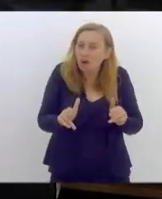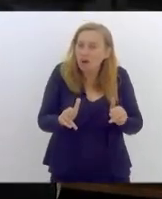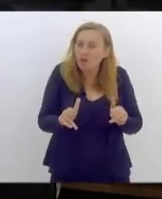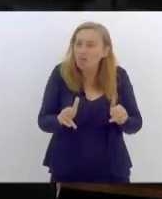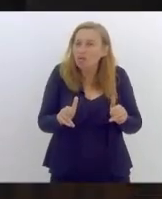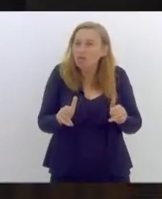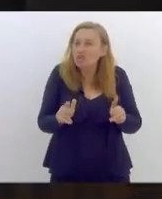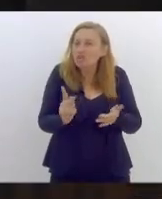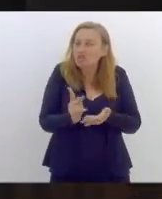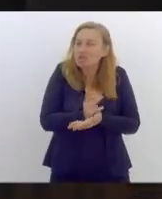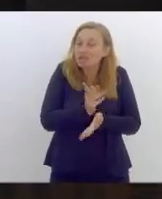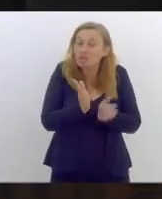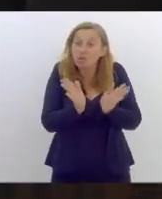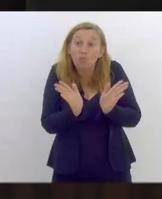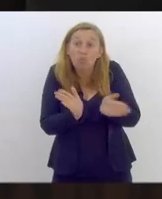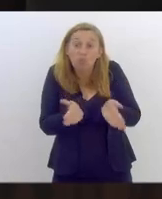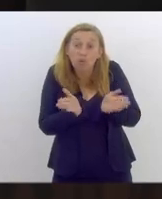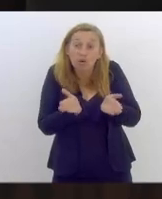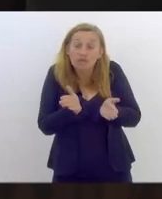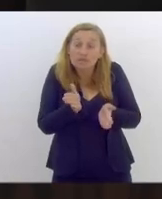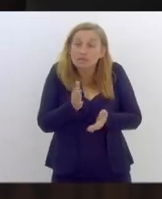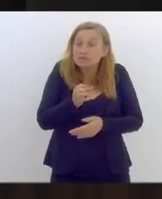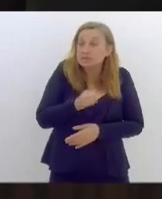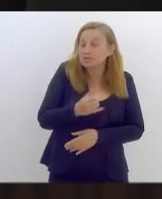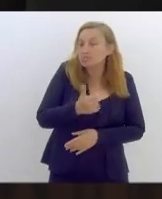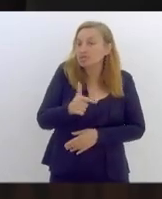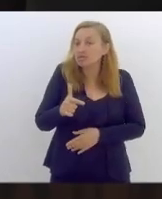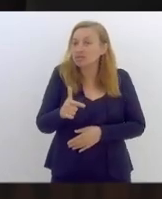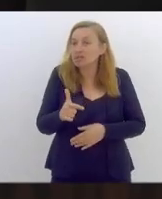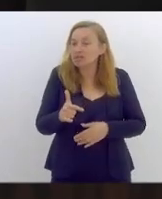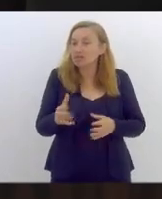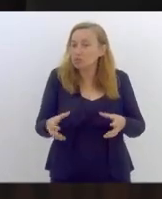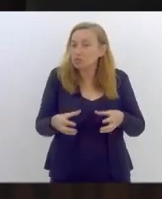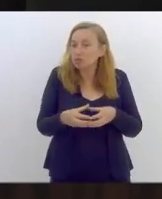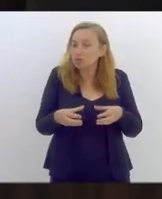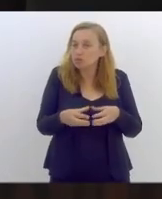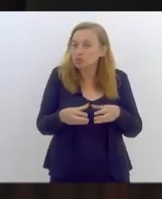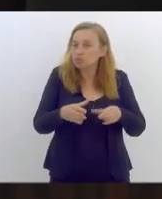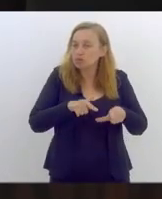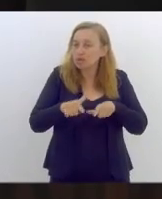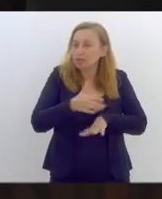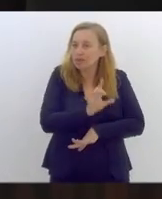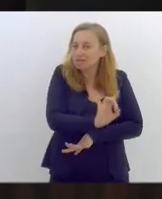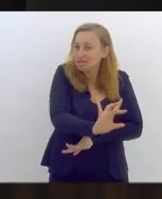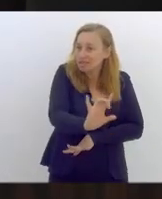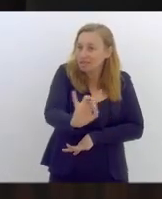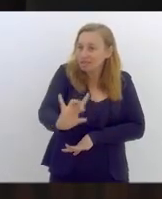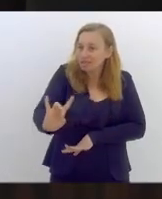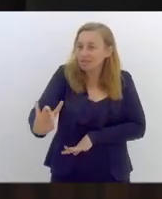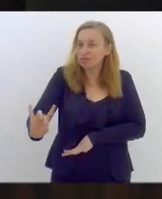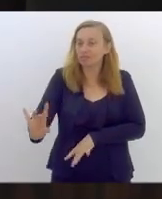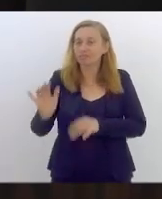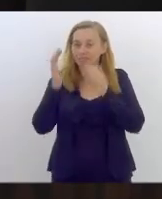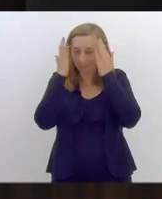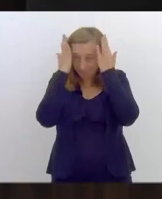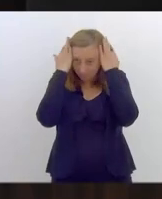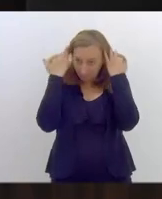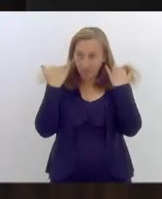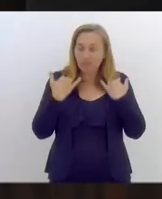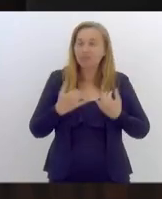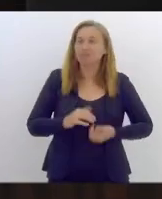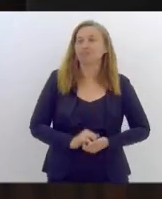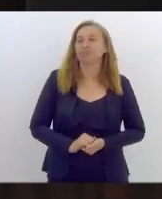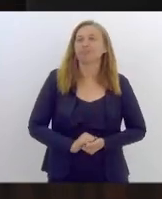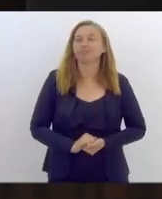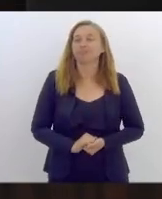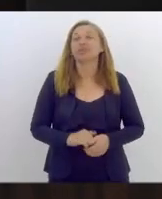é hoje, se não fosse a atuação conjunta em cada um, com cada um